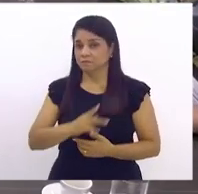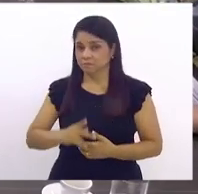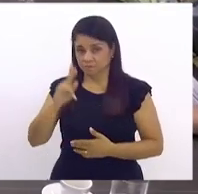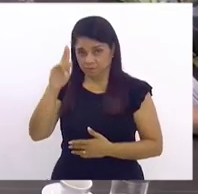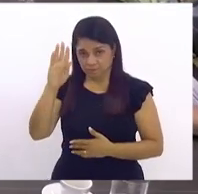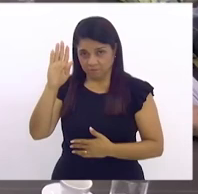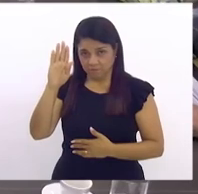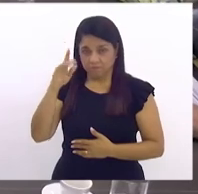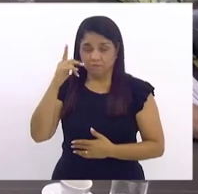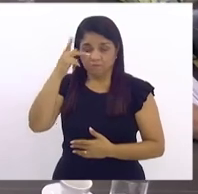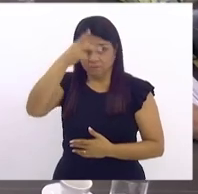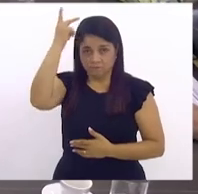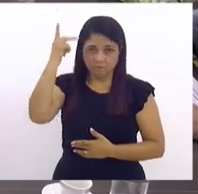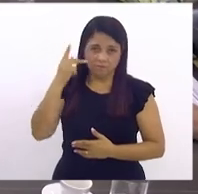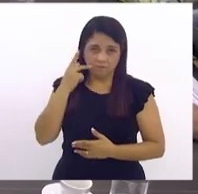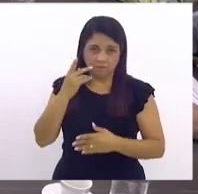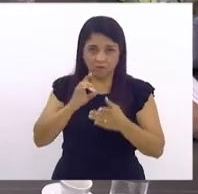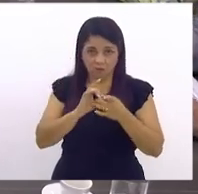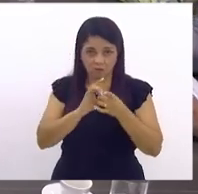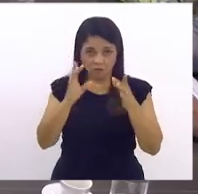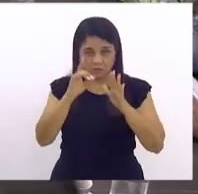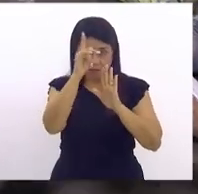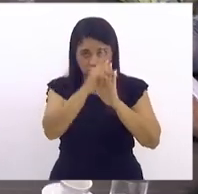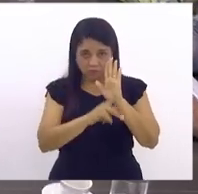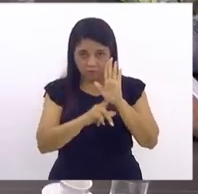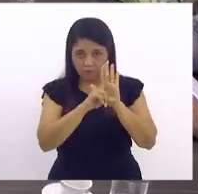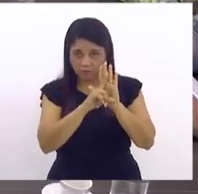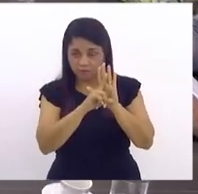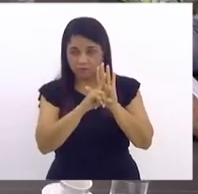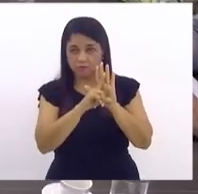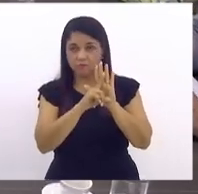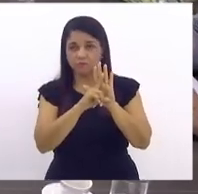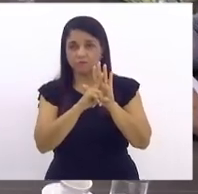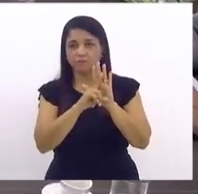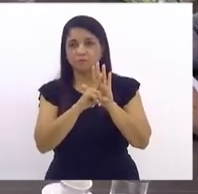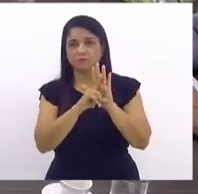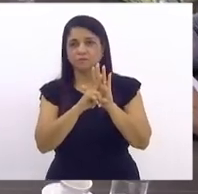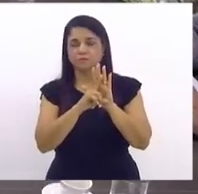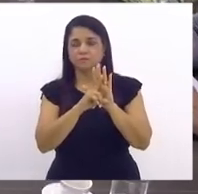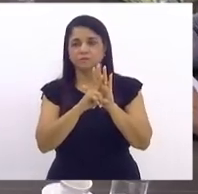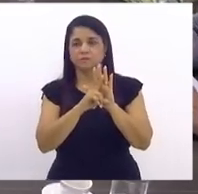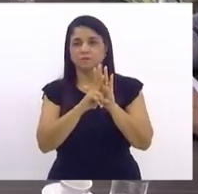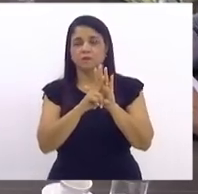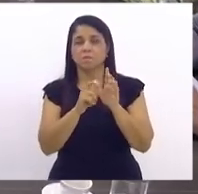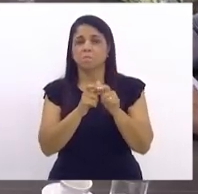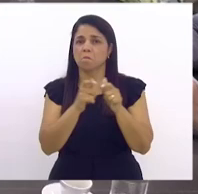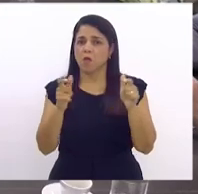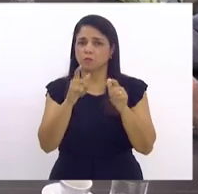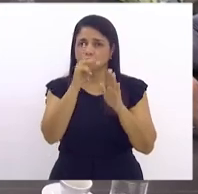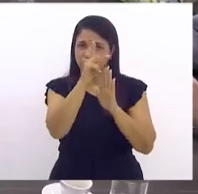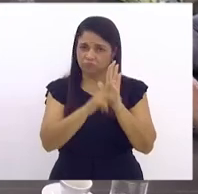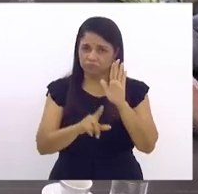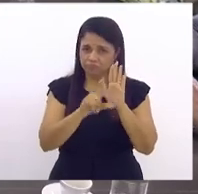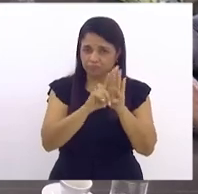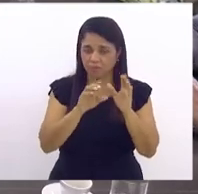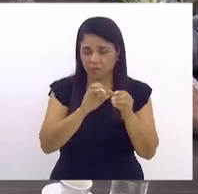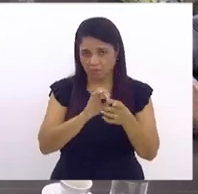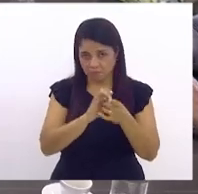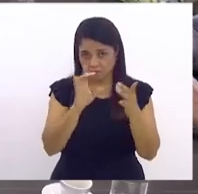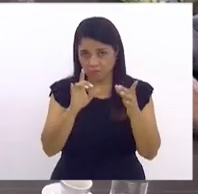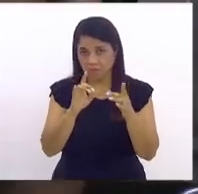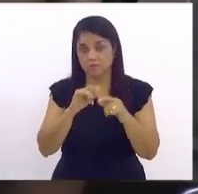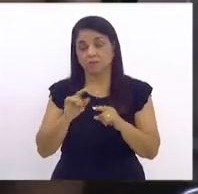claro que o projeto é autorizativo, né? E com uma maneira do projeto autorizativo só marca